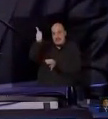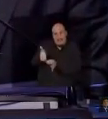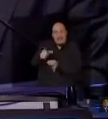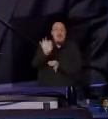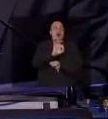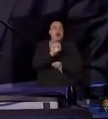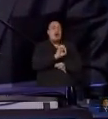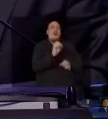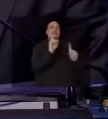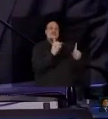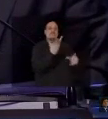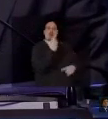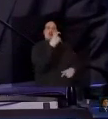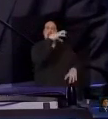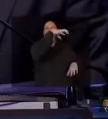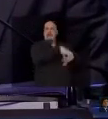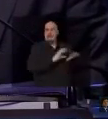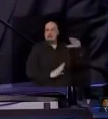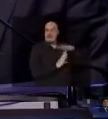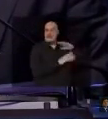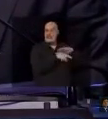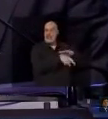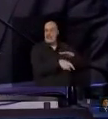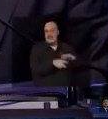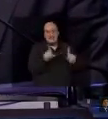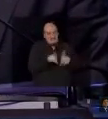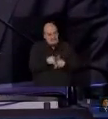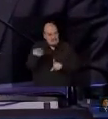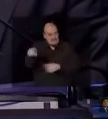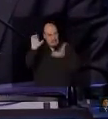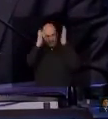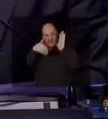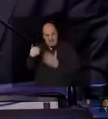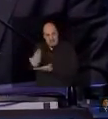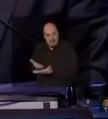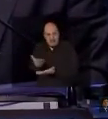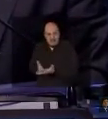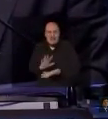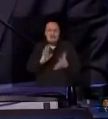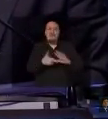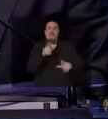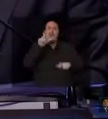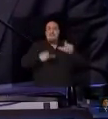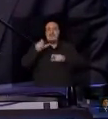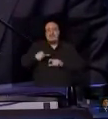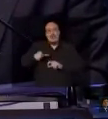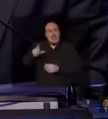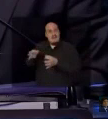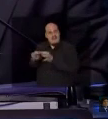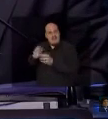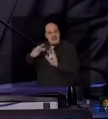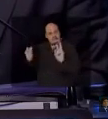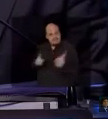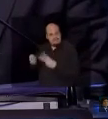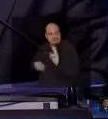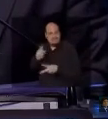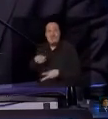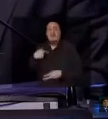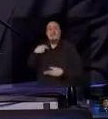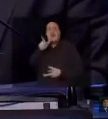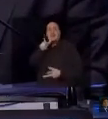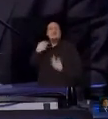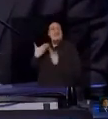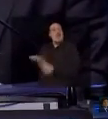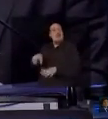ô Santiago eu vou tomar a liberdade de eu mesmo fazer um comentário aí e aparecer para vocês aí